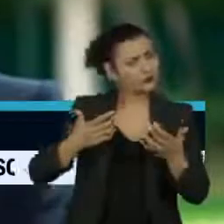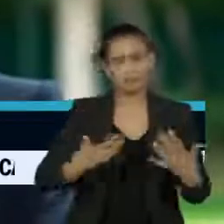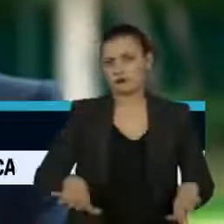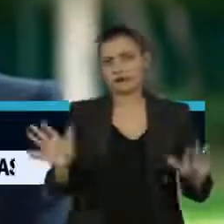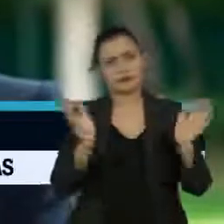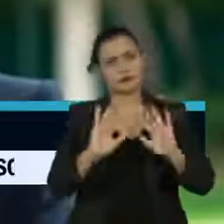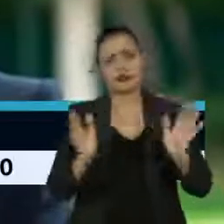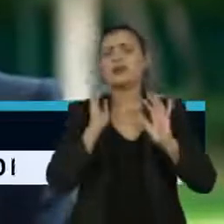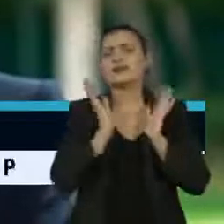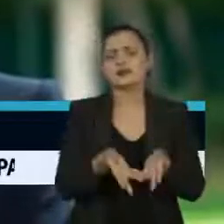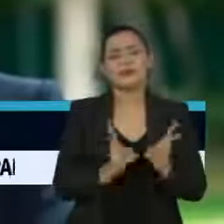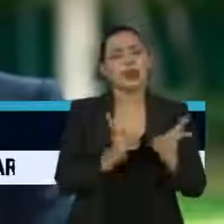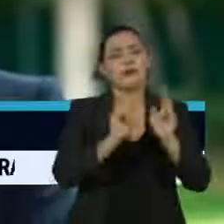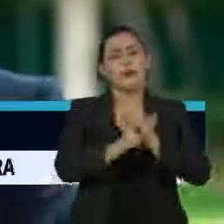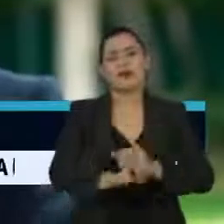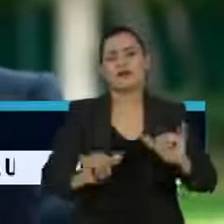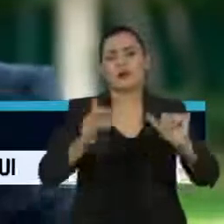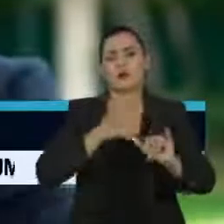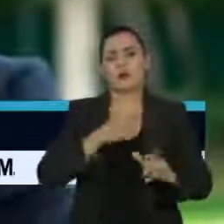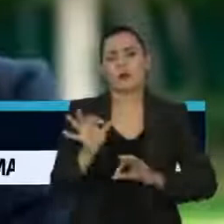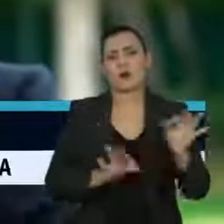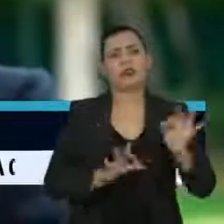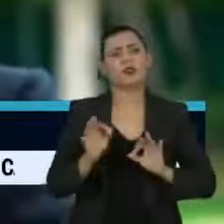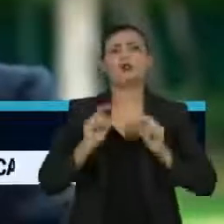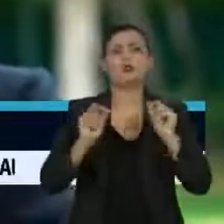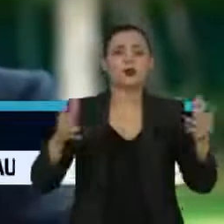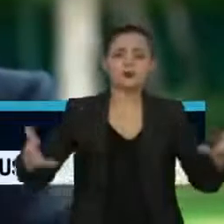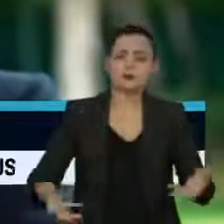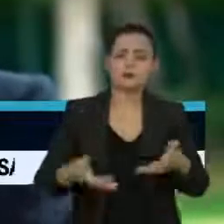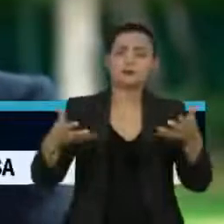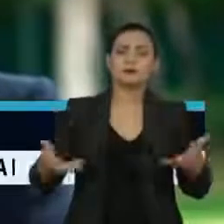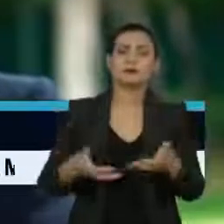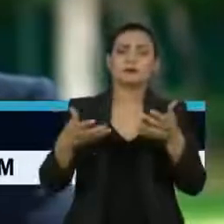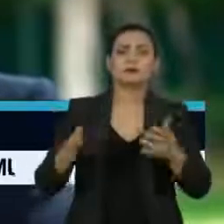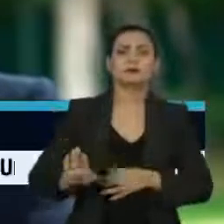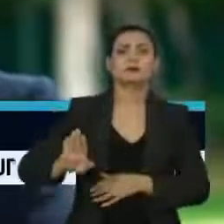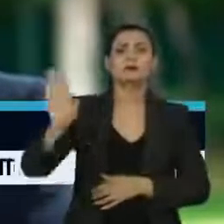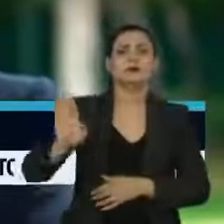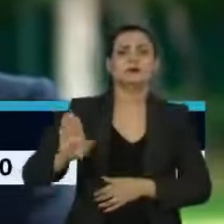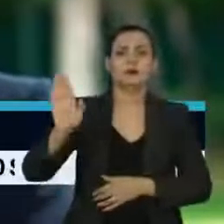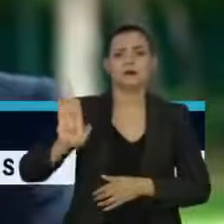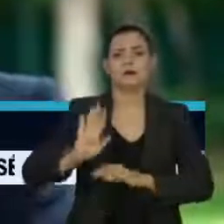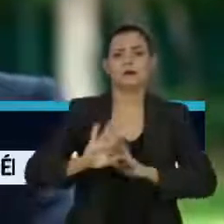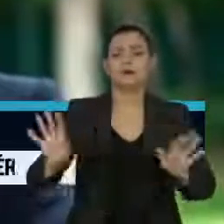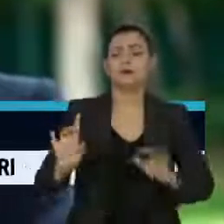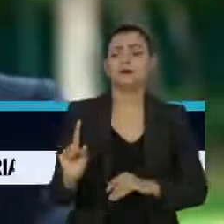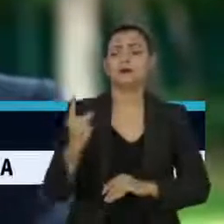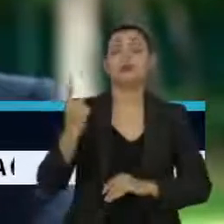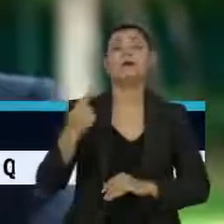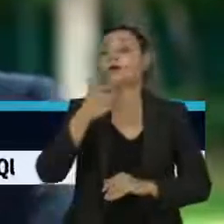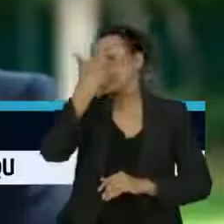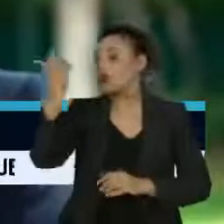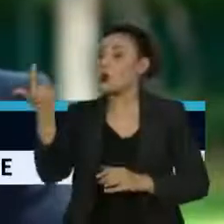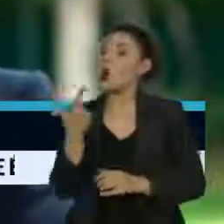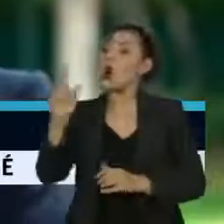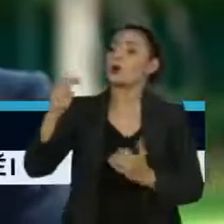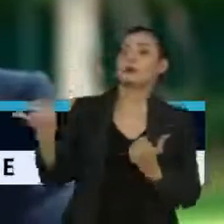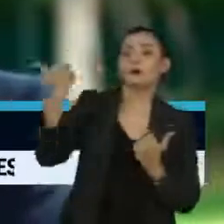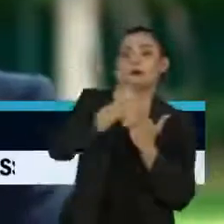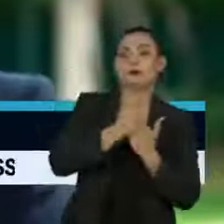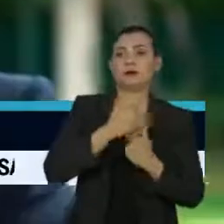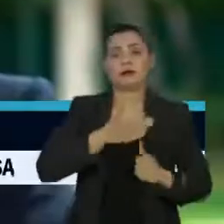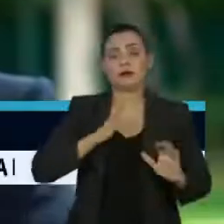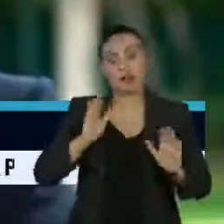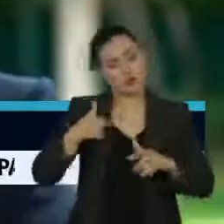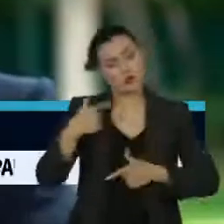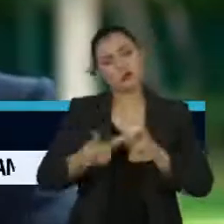sempre disse que o meu projeto era construir uma candidatura, um sucessor, né, já que eu estava